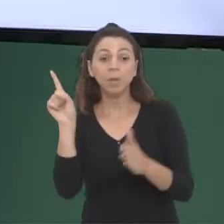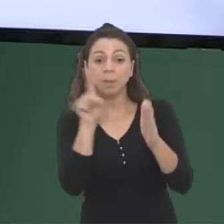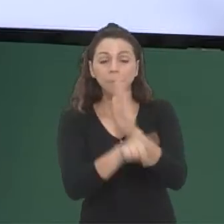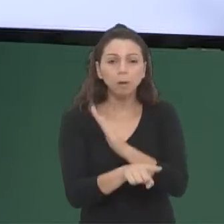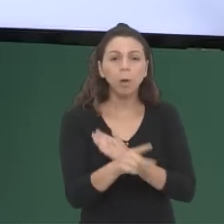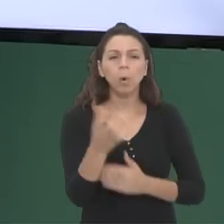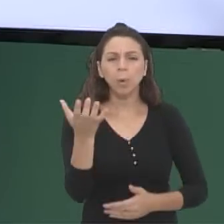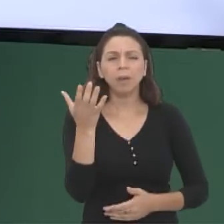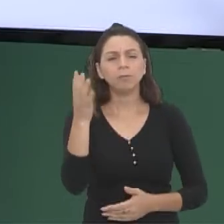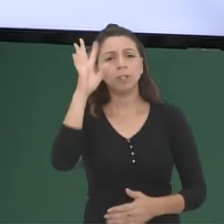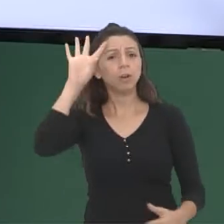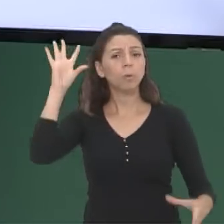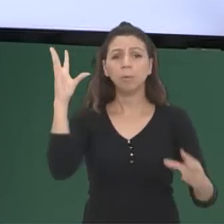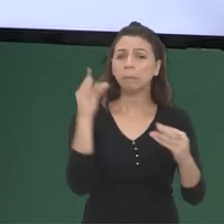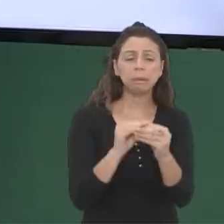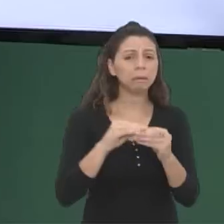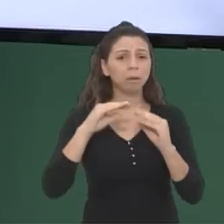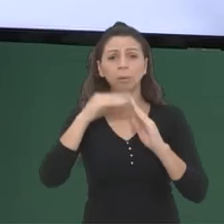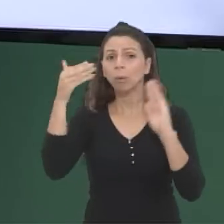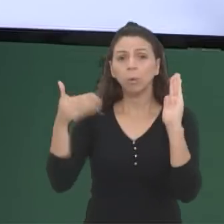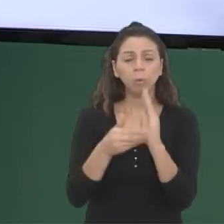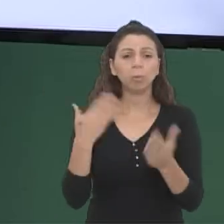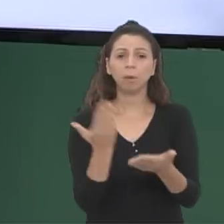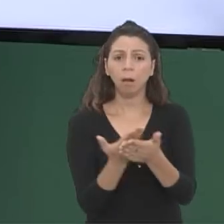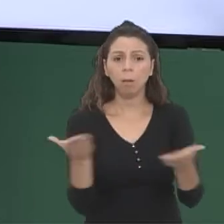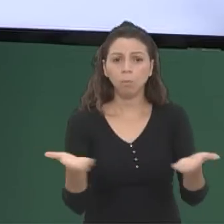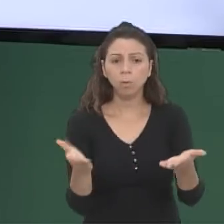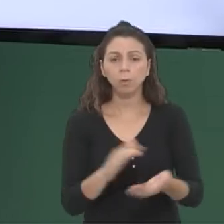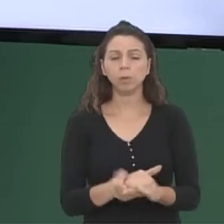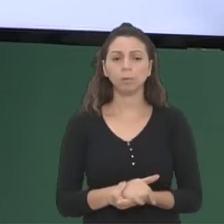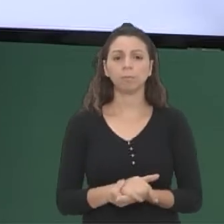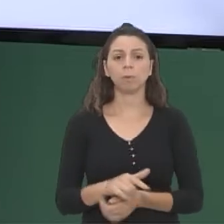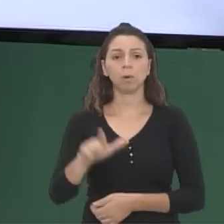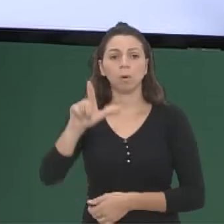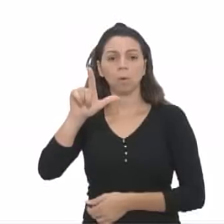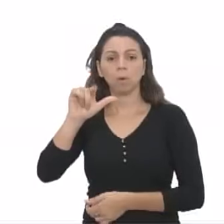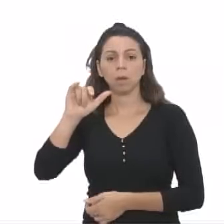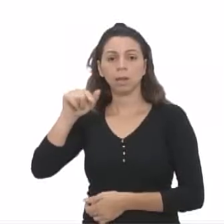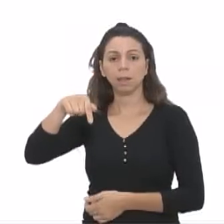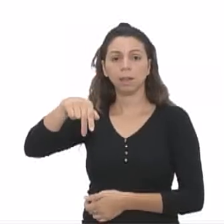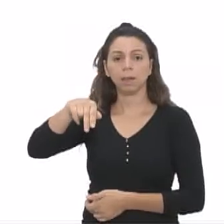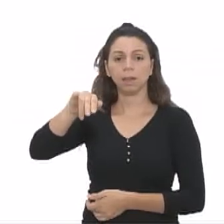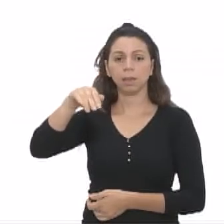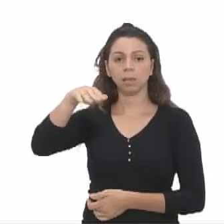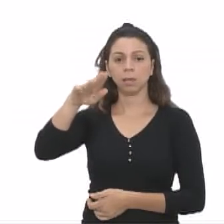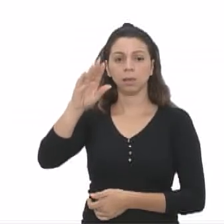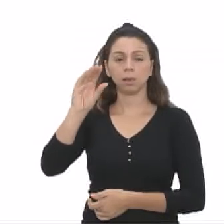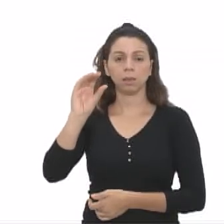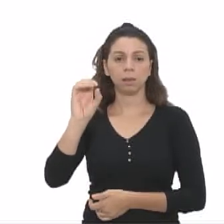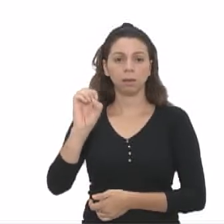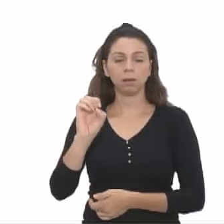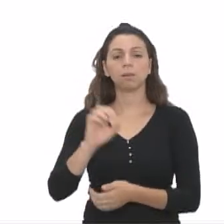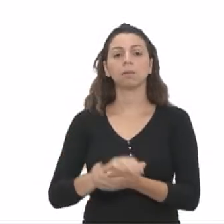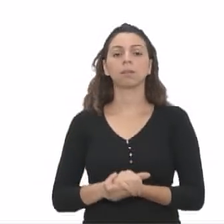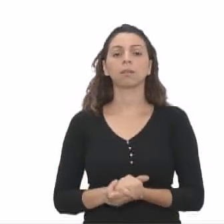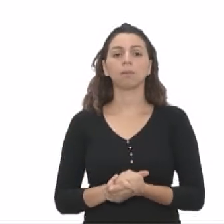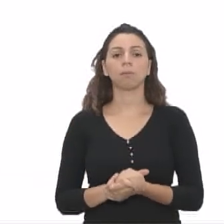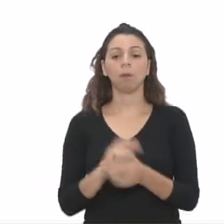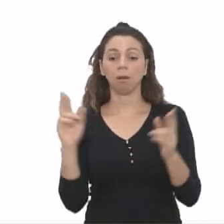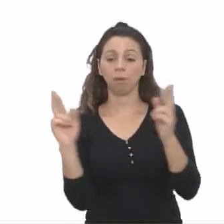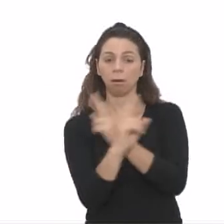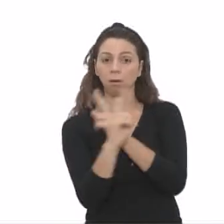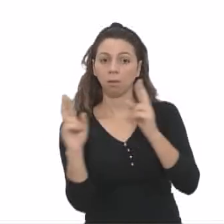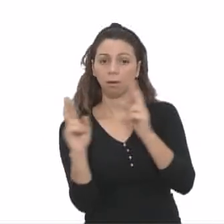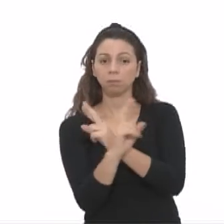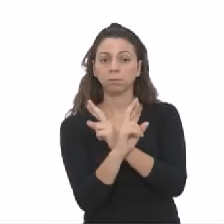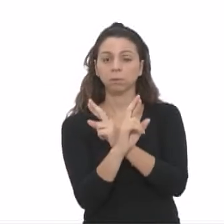entendeu toda a nossa aula de hoje. Os líquens, que são associações entre fungos e algas,